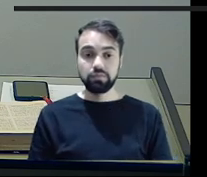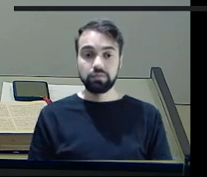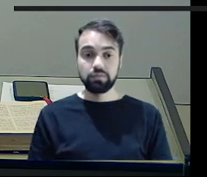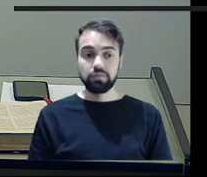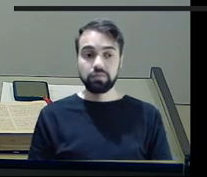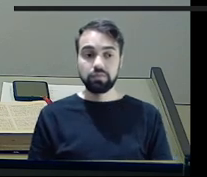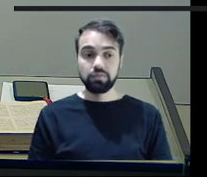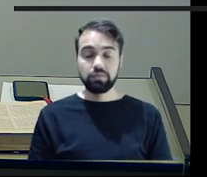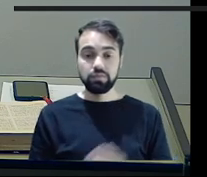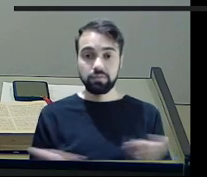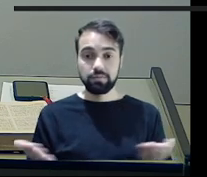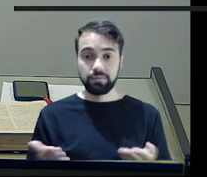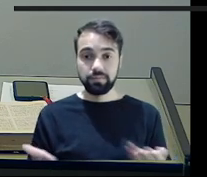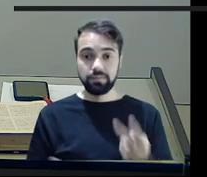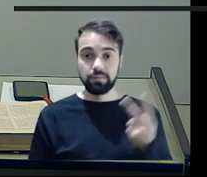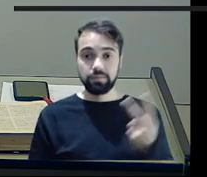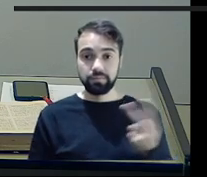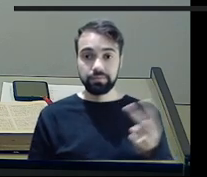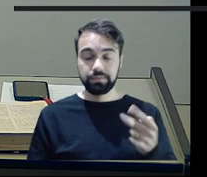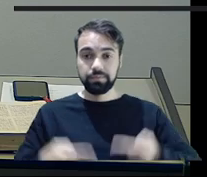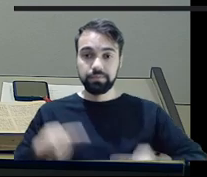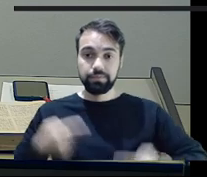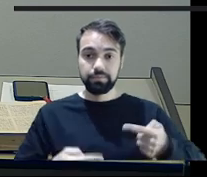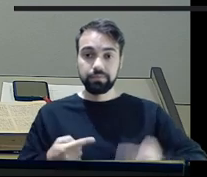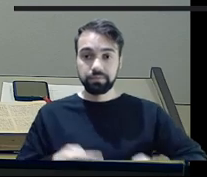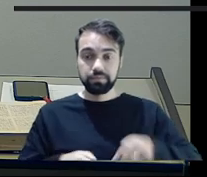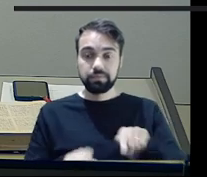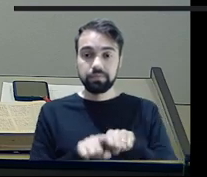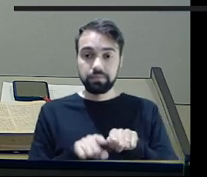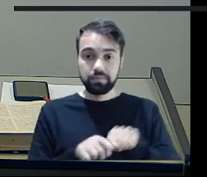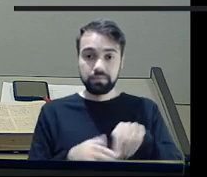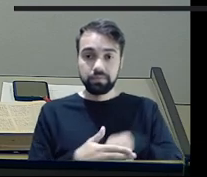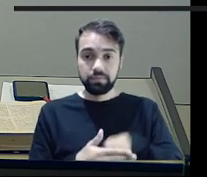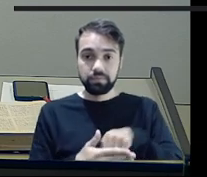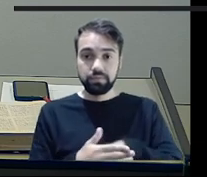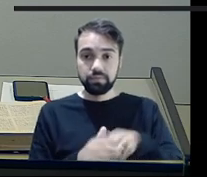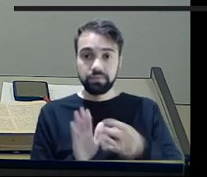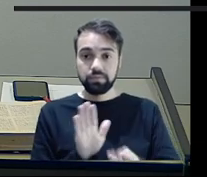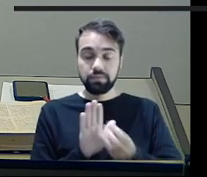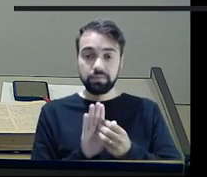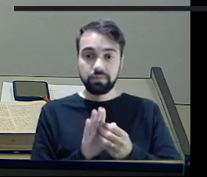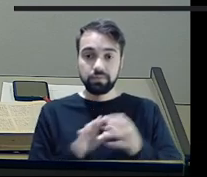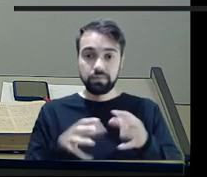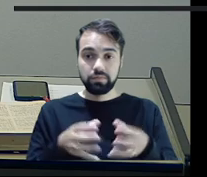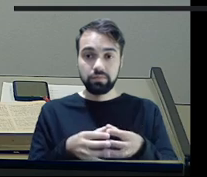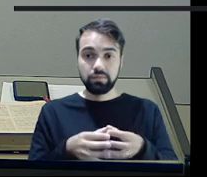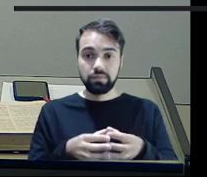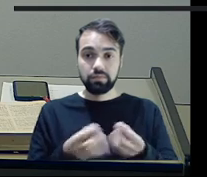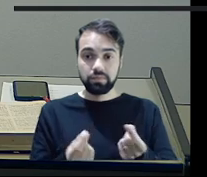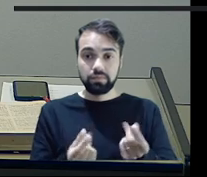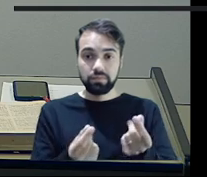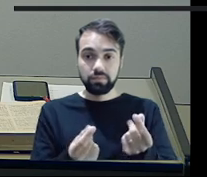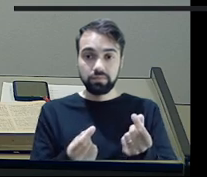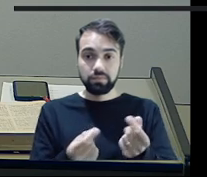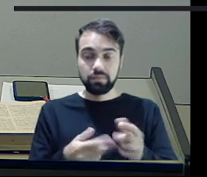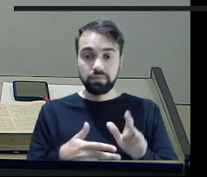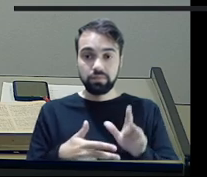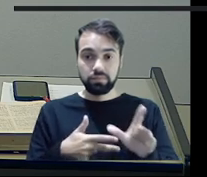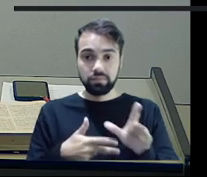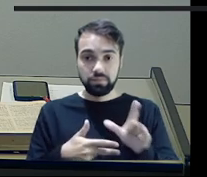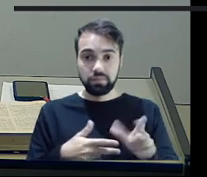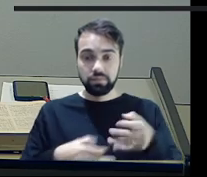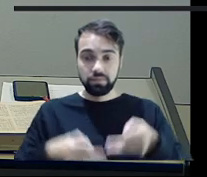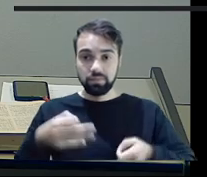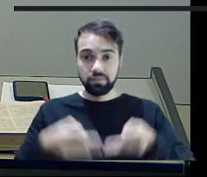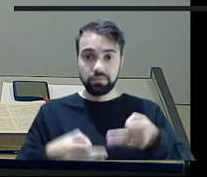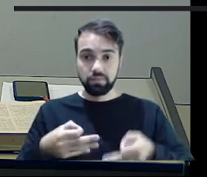Coloco em segunda discussão e votação o parecer da Comissão Permanente de Legislação, Justiça e